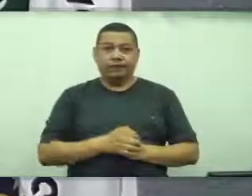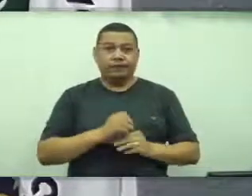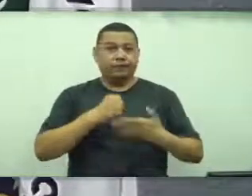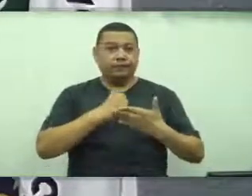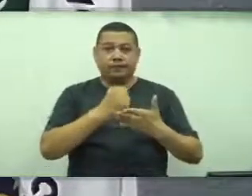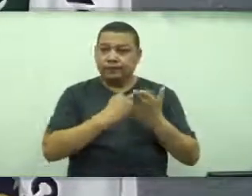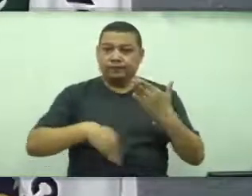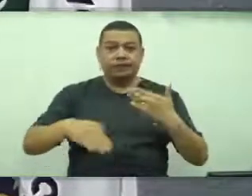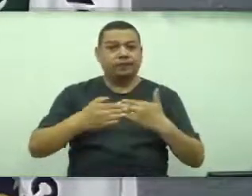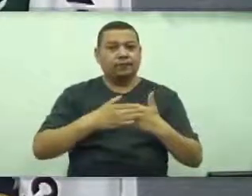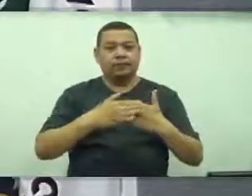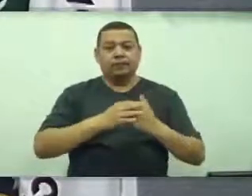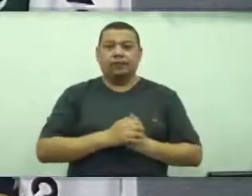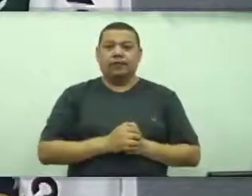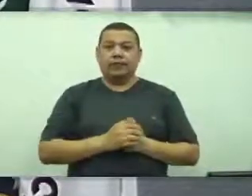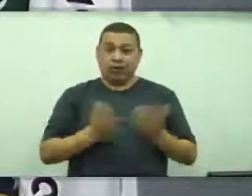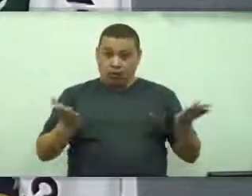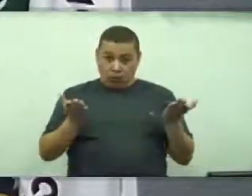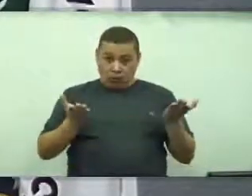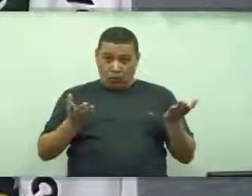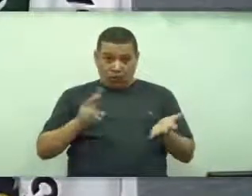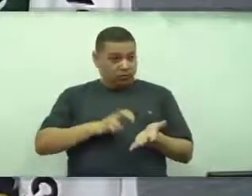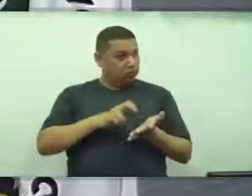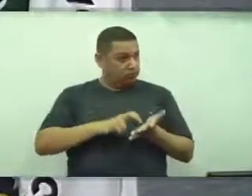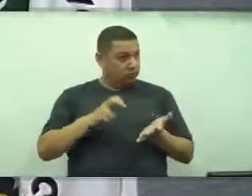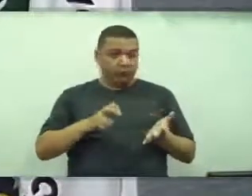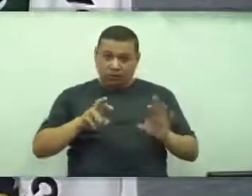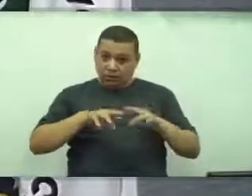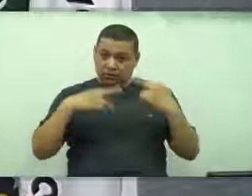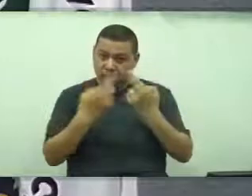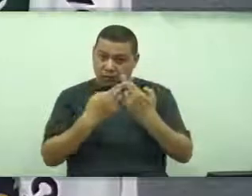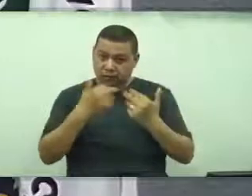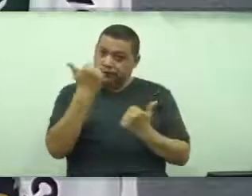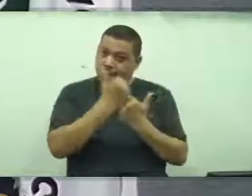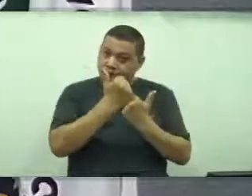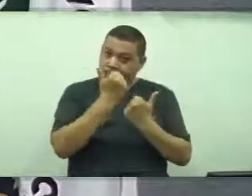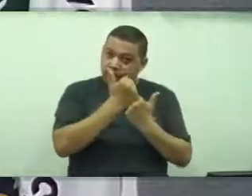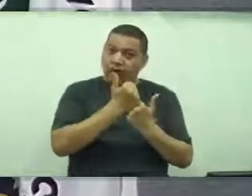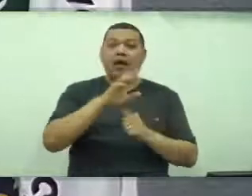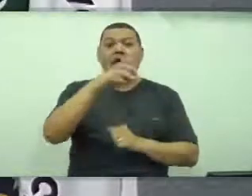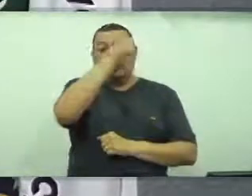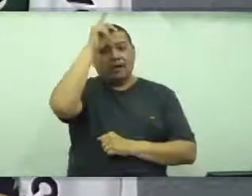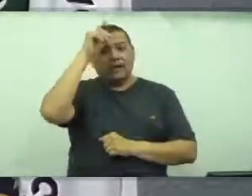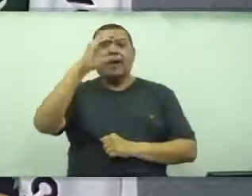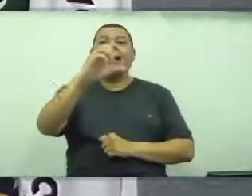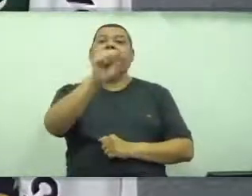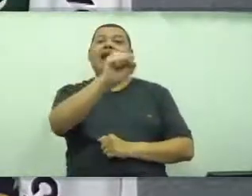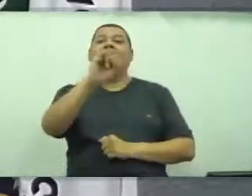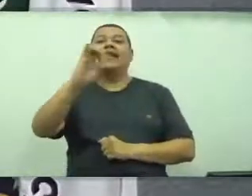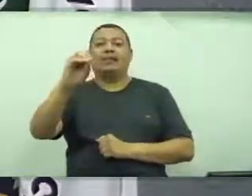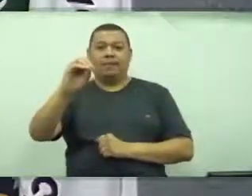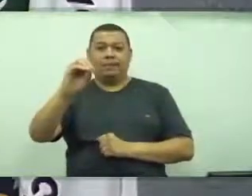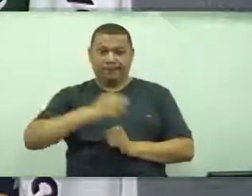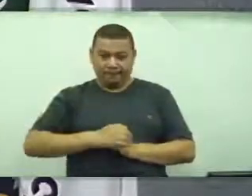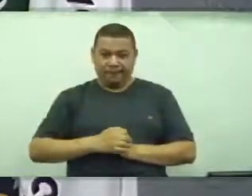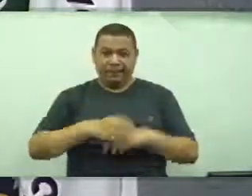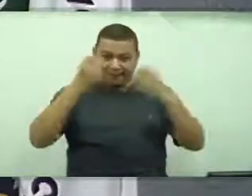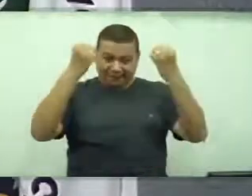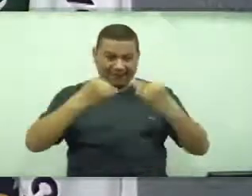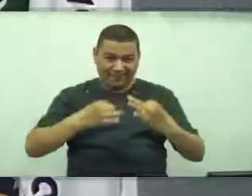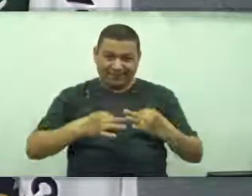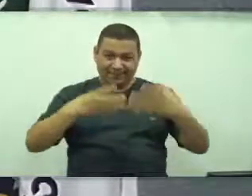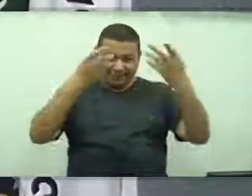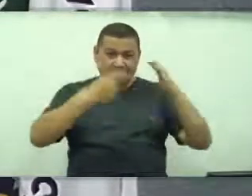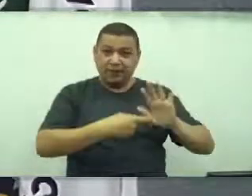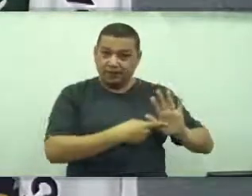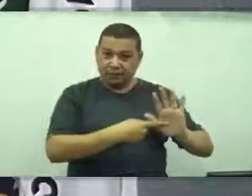população. Estive hoje reunido aqui no meu gabinete com o vice-prefeito Cássio Góes. No momento que eu passei essa